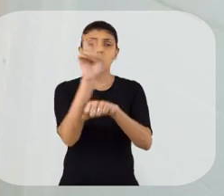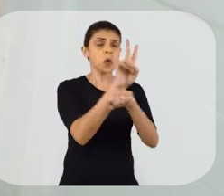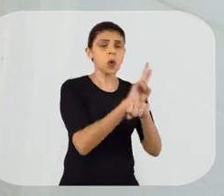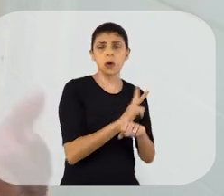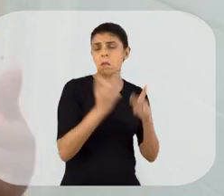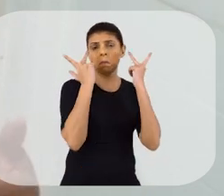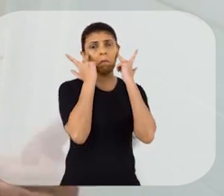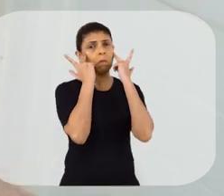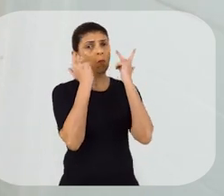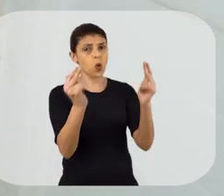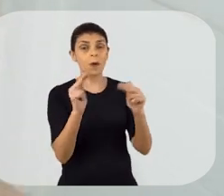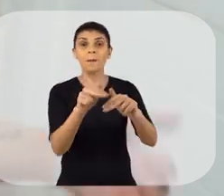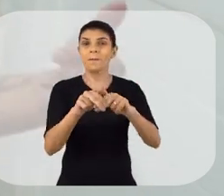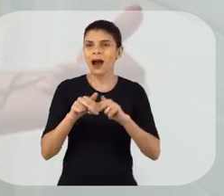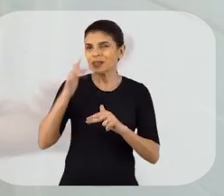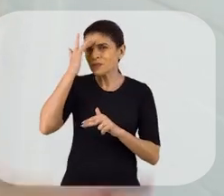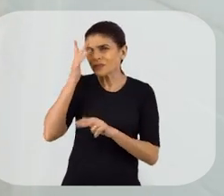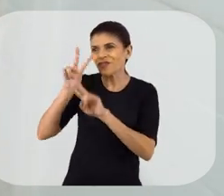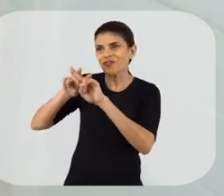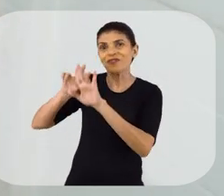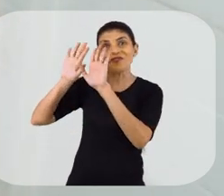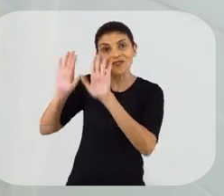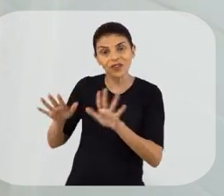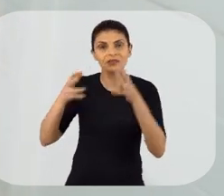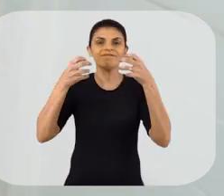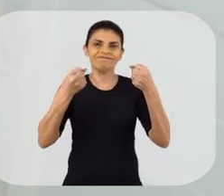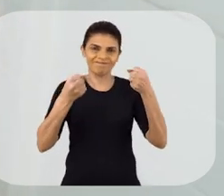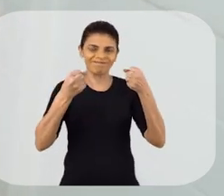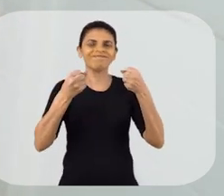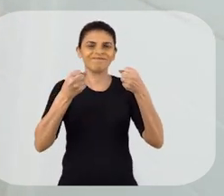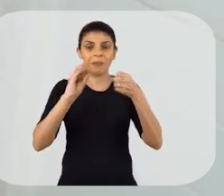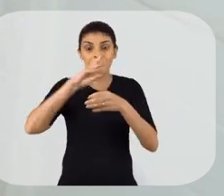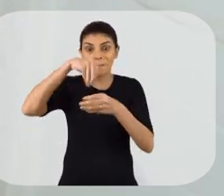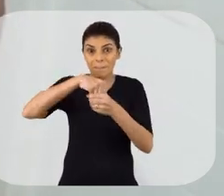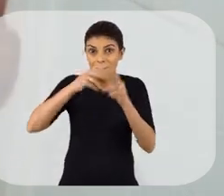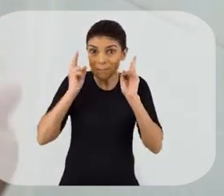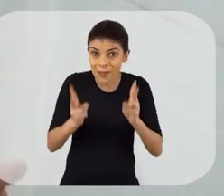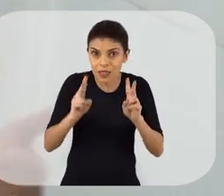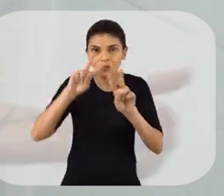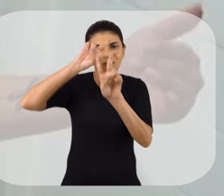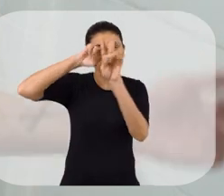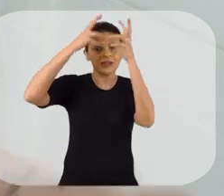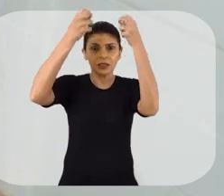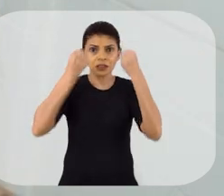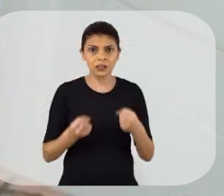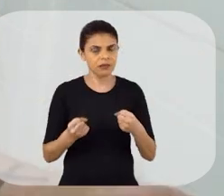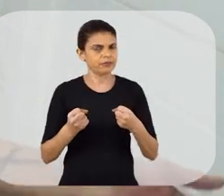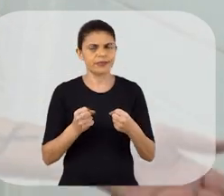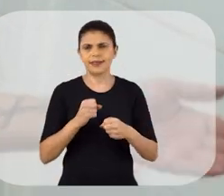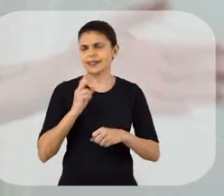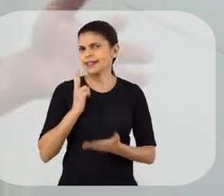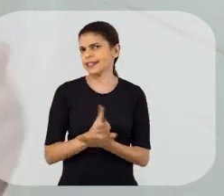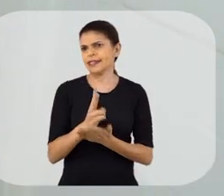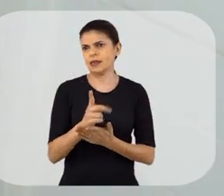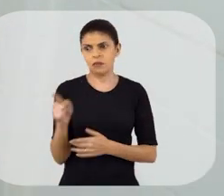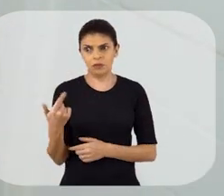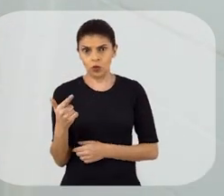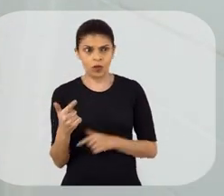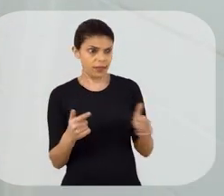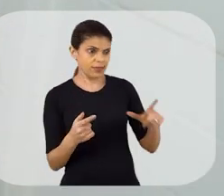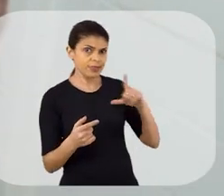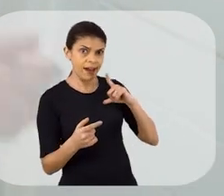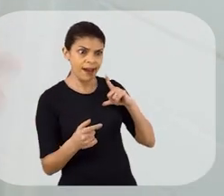não, mas entre internos, a gente na cela é o tempo todo, tipo, porque se uma que não tem sabe que a outra